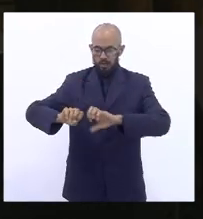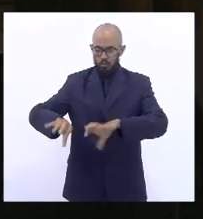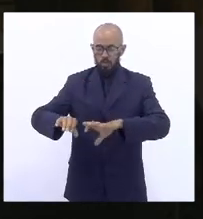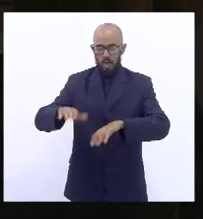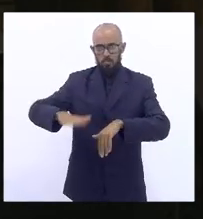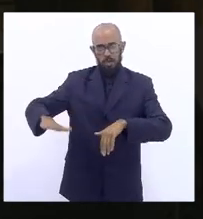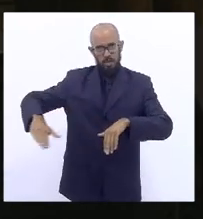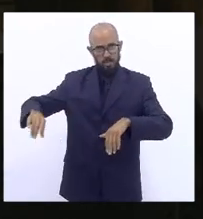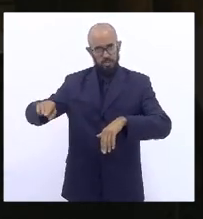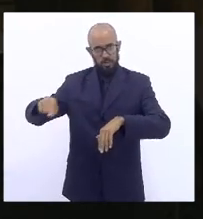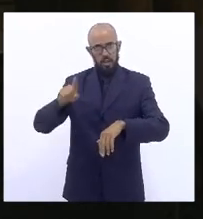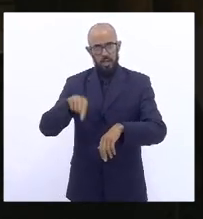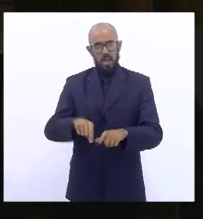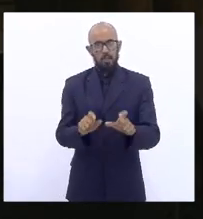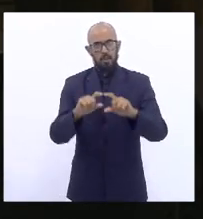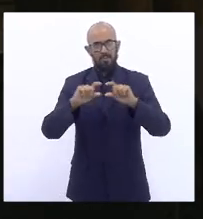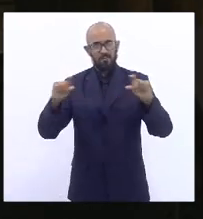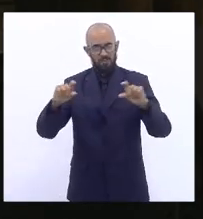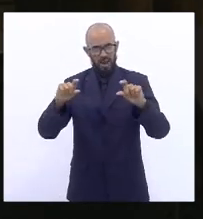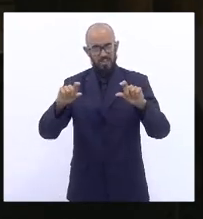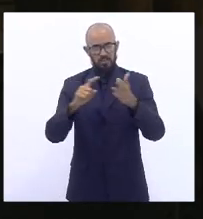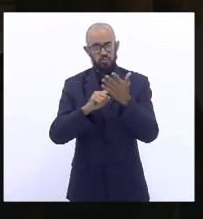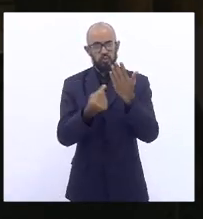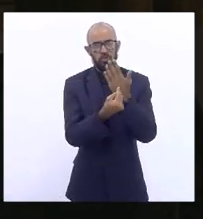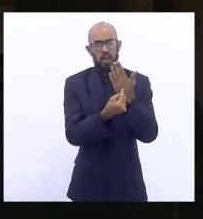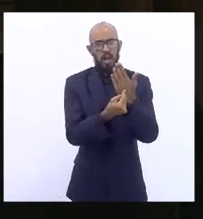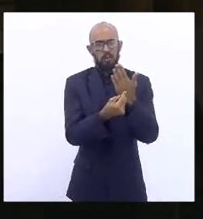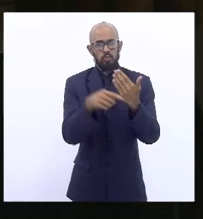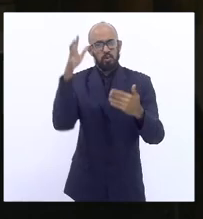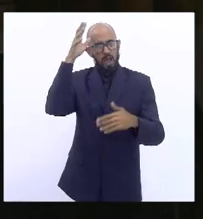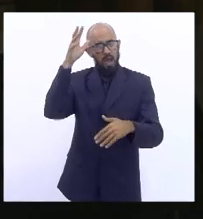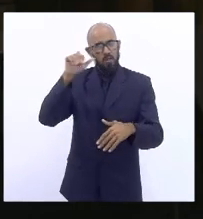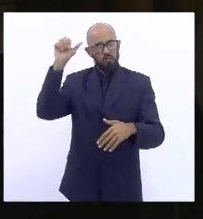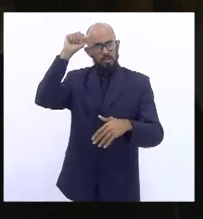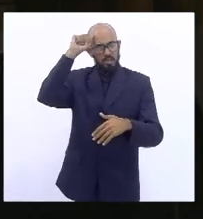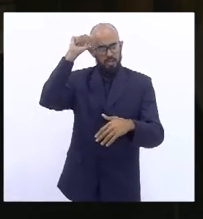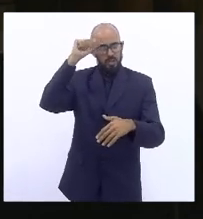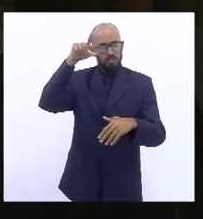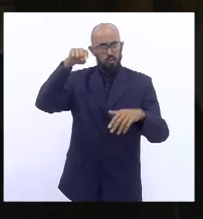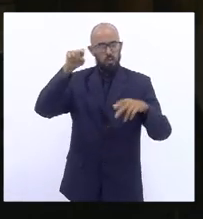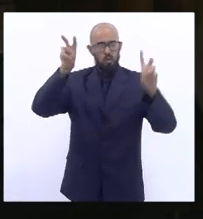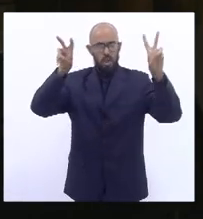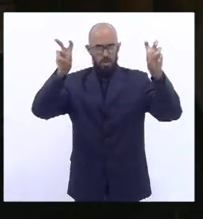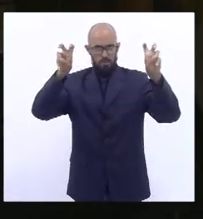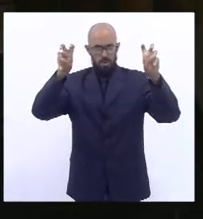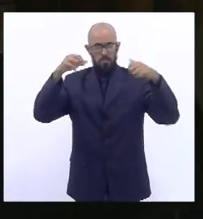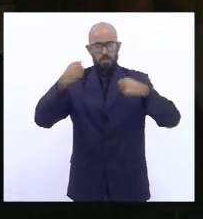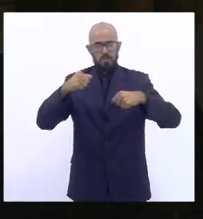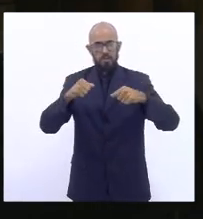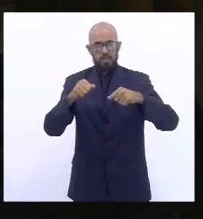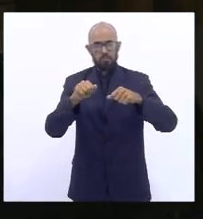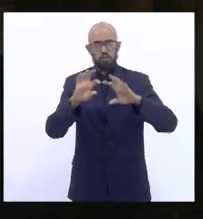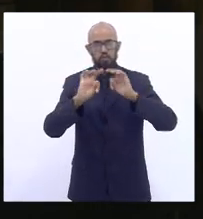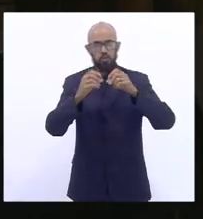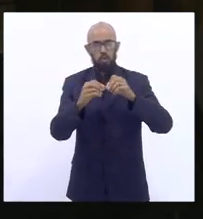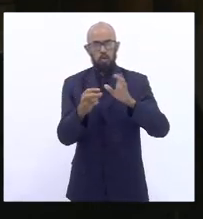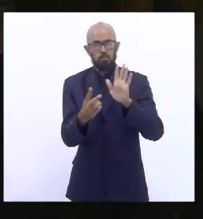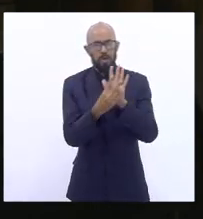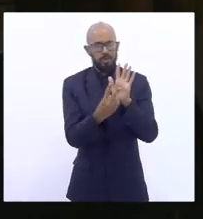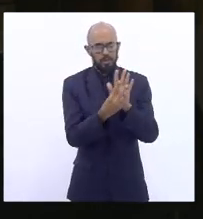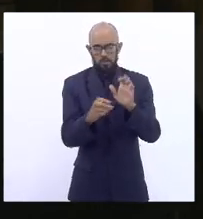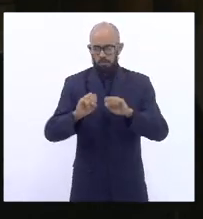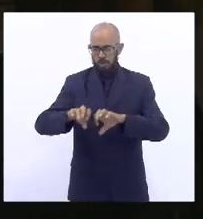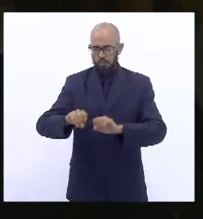africano que foi utilizado pelo Papa para ser um lema do Pacto Educativo Global: é preciso uma aldeia inteira para educar